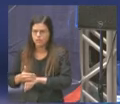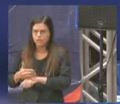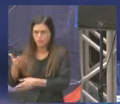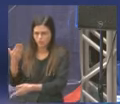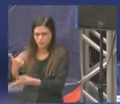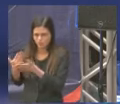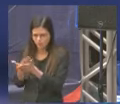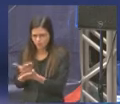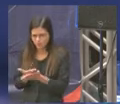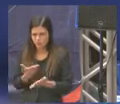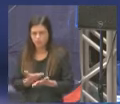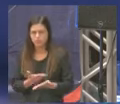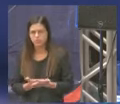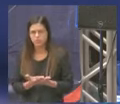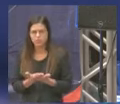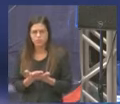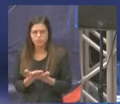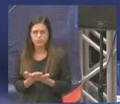que a gente tinha